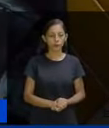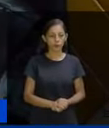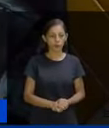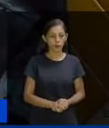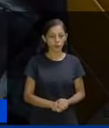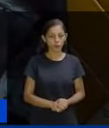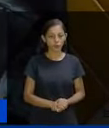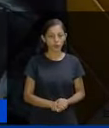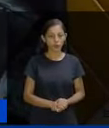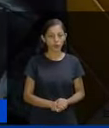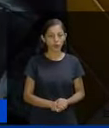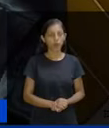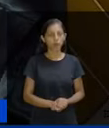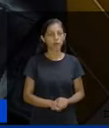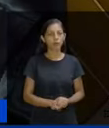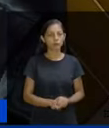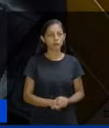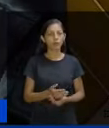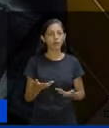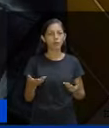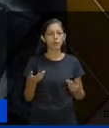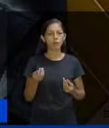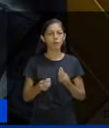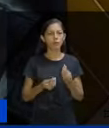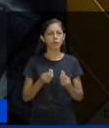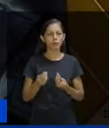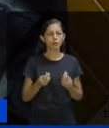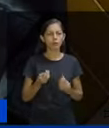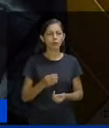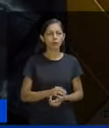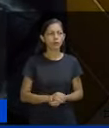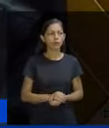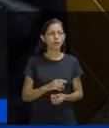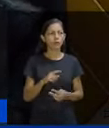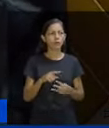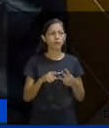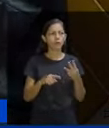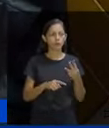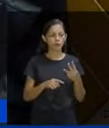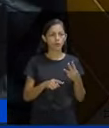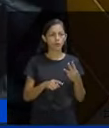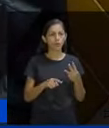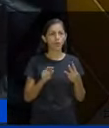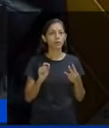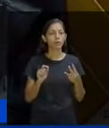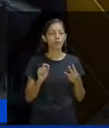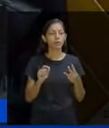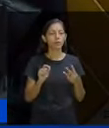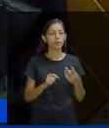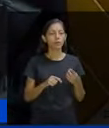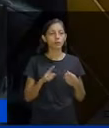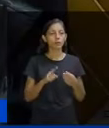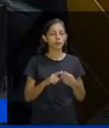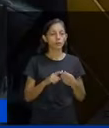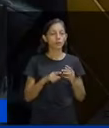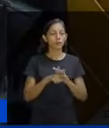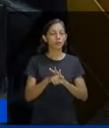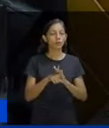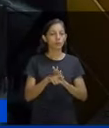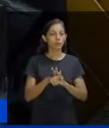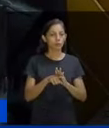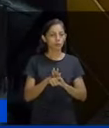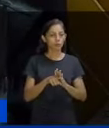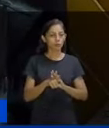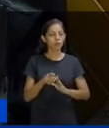como bem expôs o juiz relator, estamos tratando de 3 ações autônomas, sendo uma de investigação